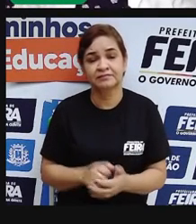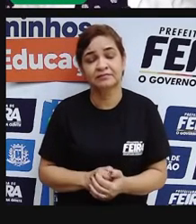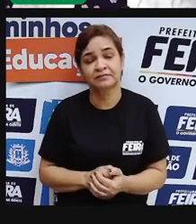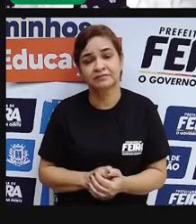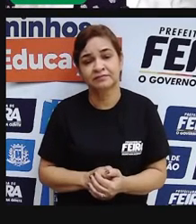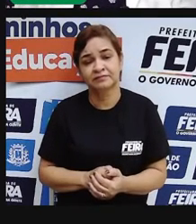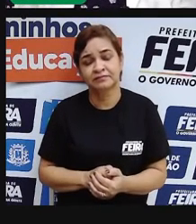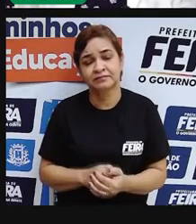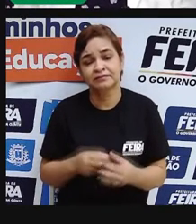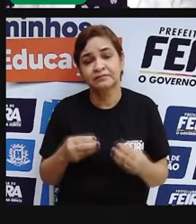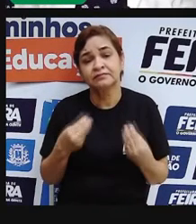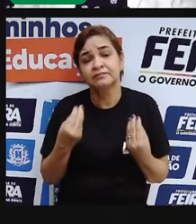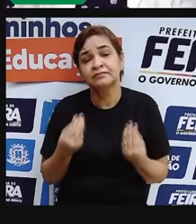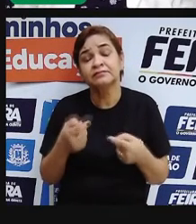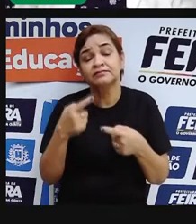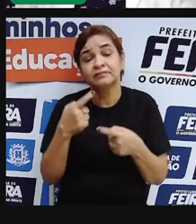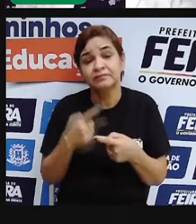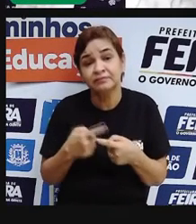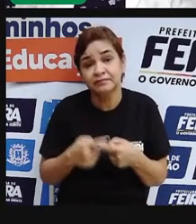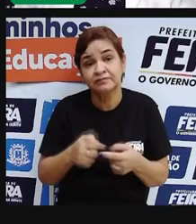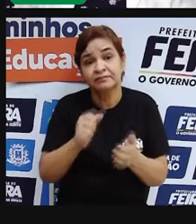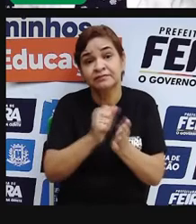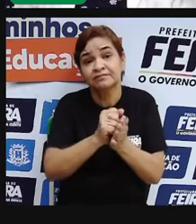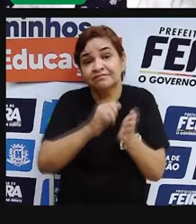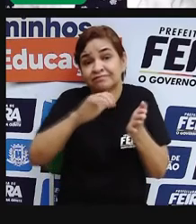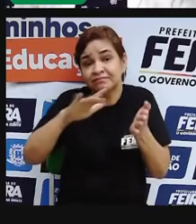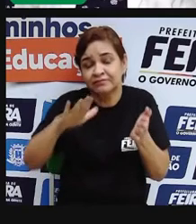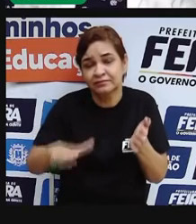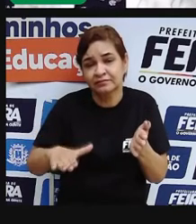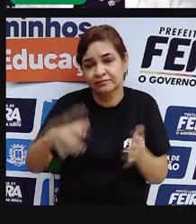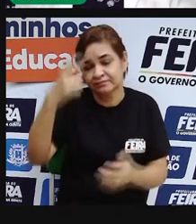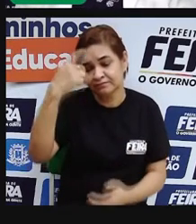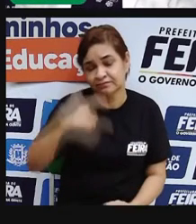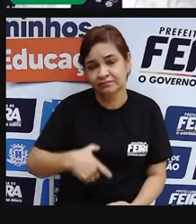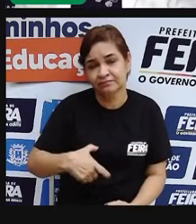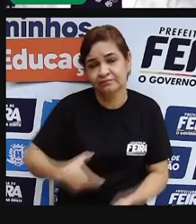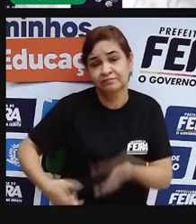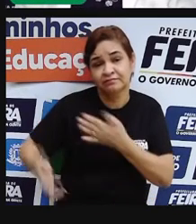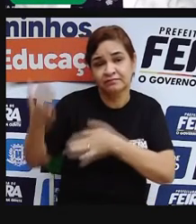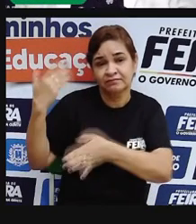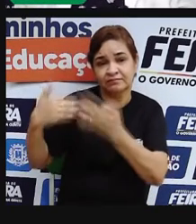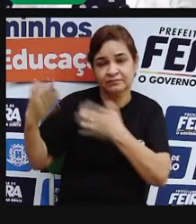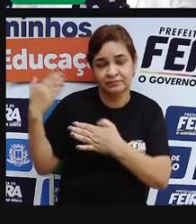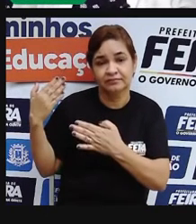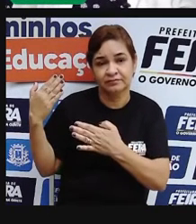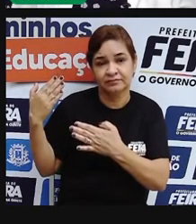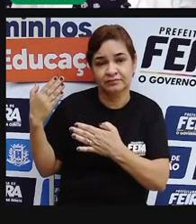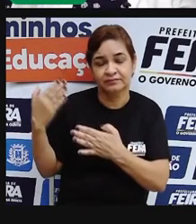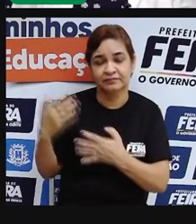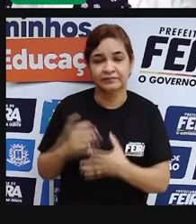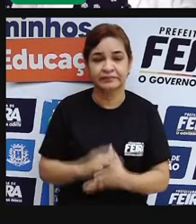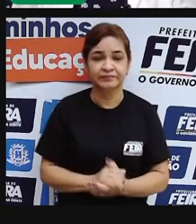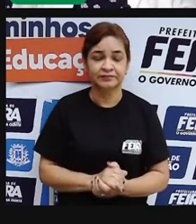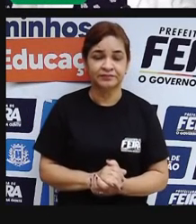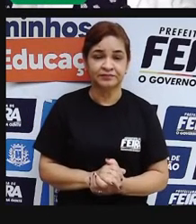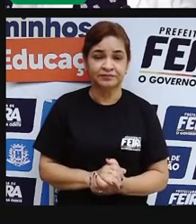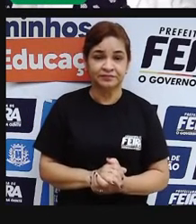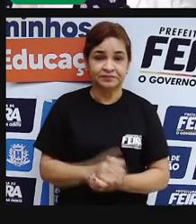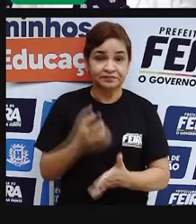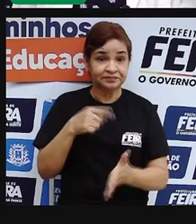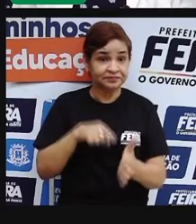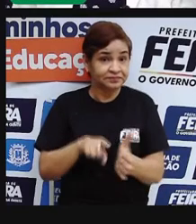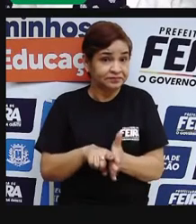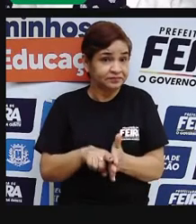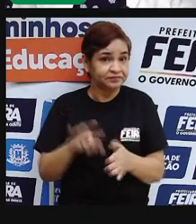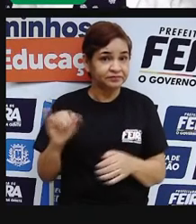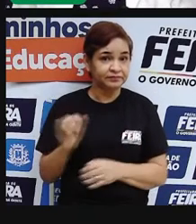onde vêm essas semelhanças essas características da nossa um centralidade Oi e aí a pergunta